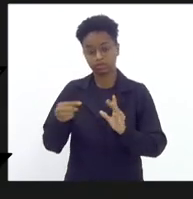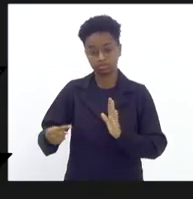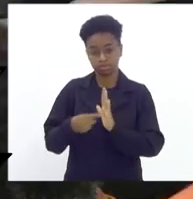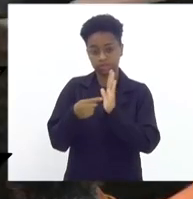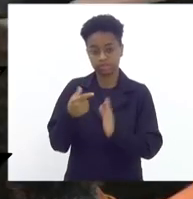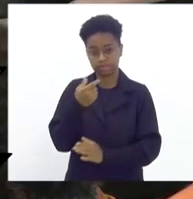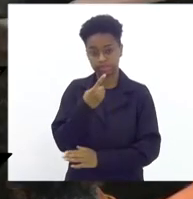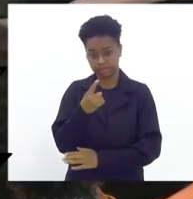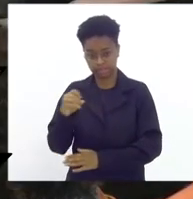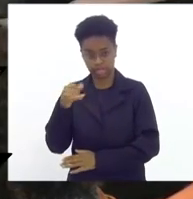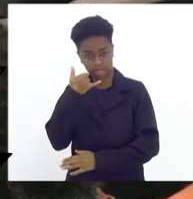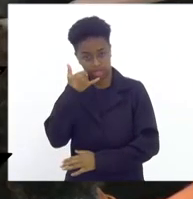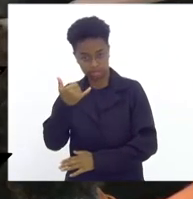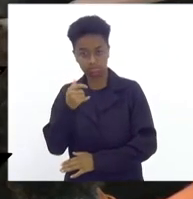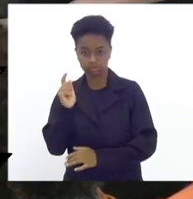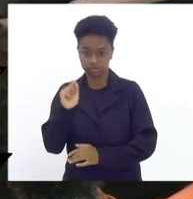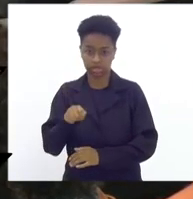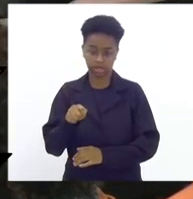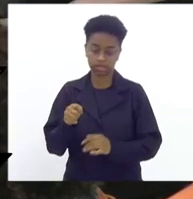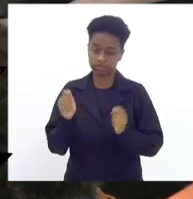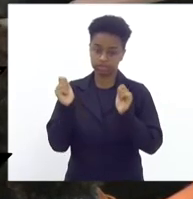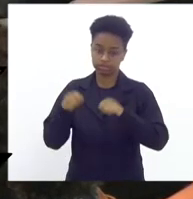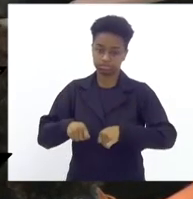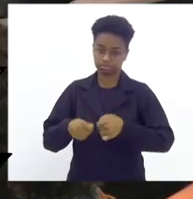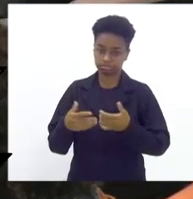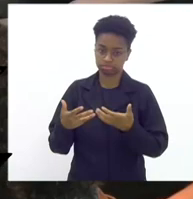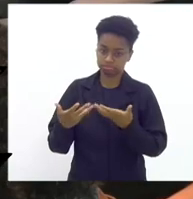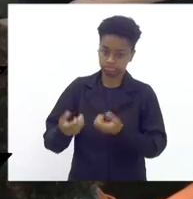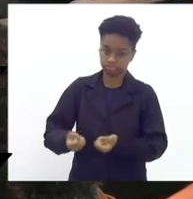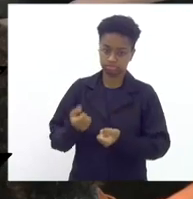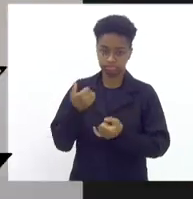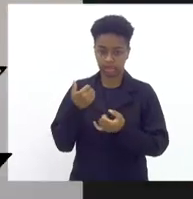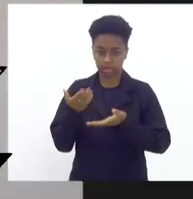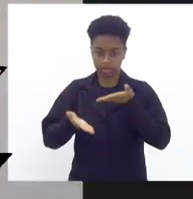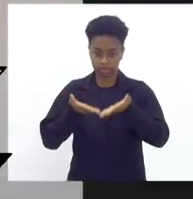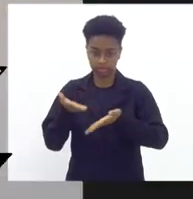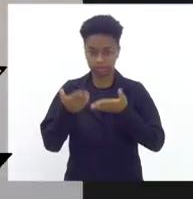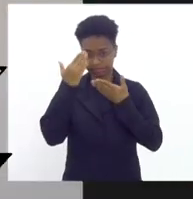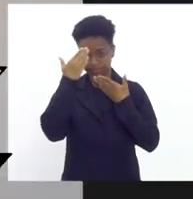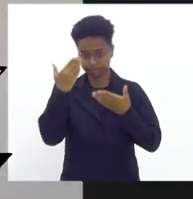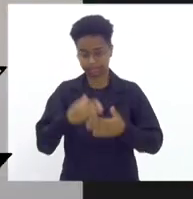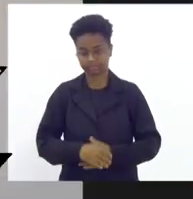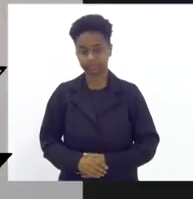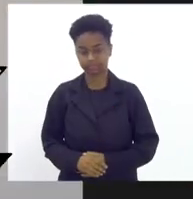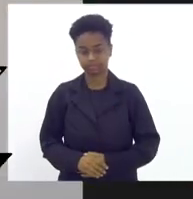a primeira demanda triagem né obrigada